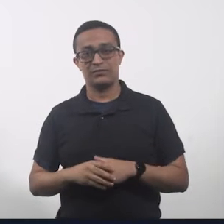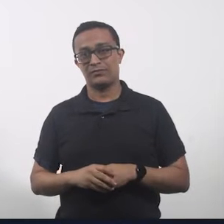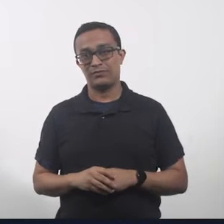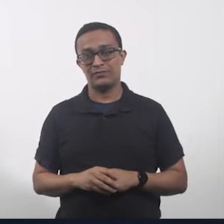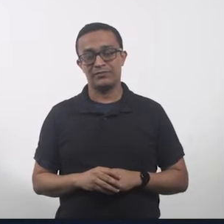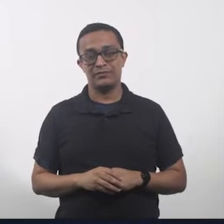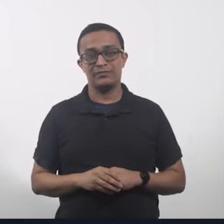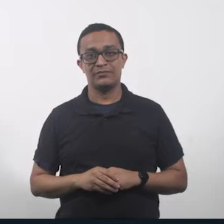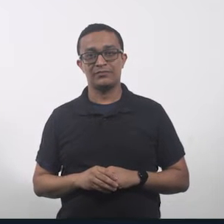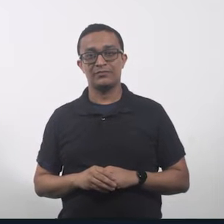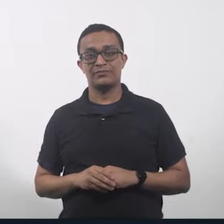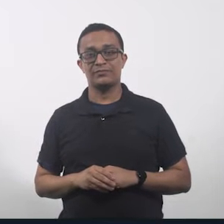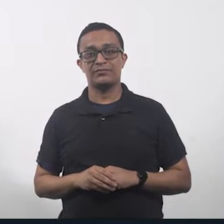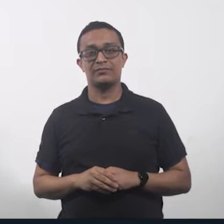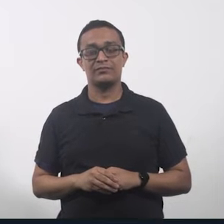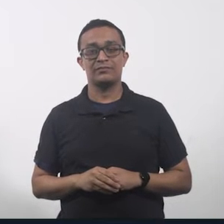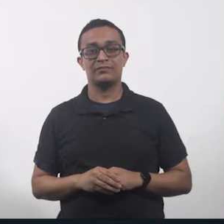dezembro.